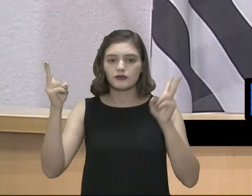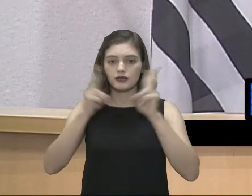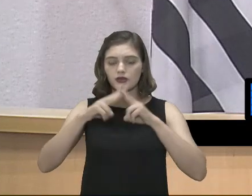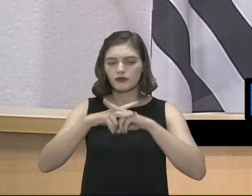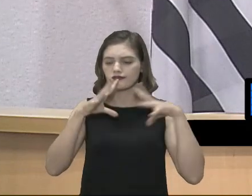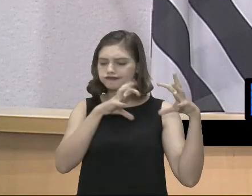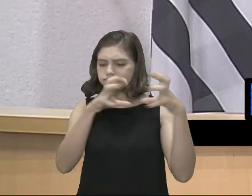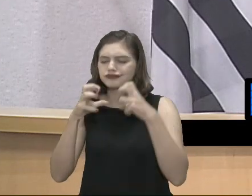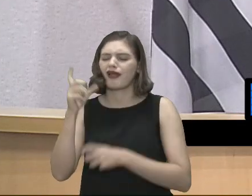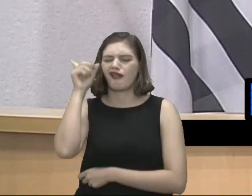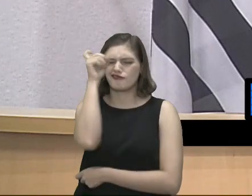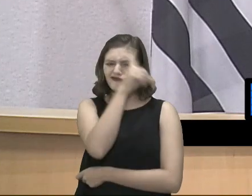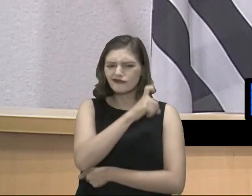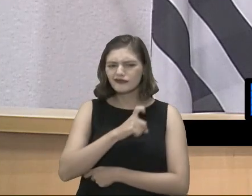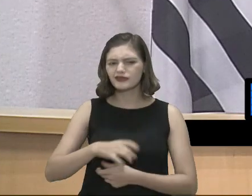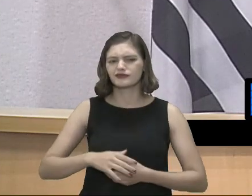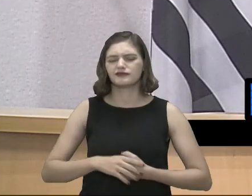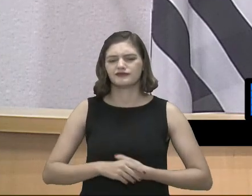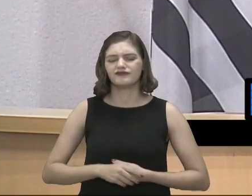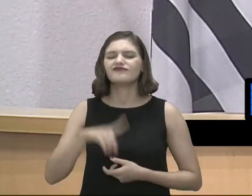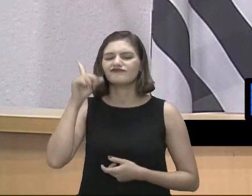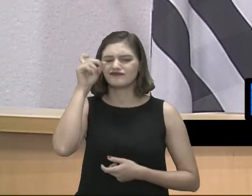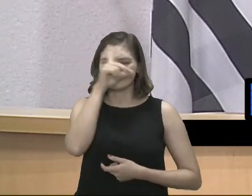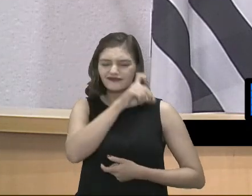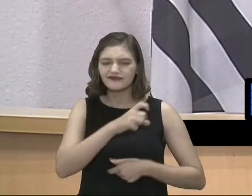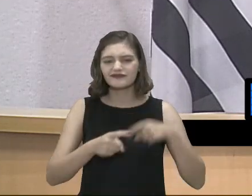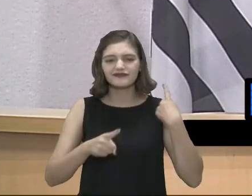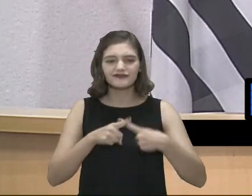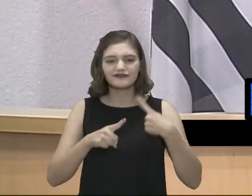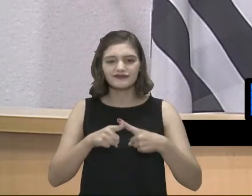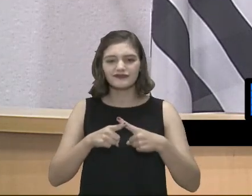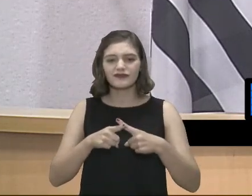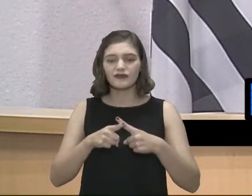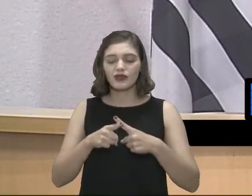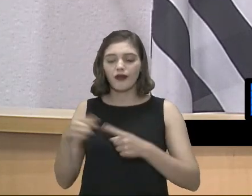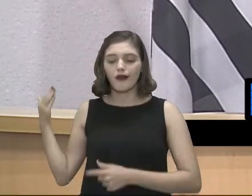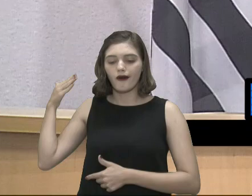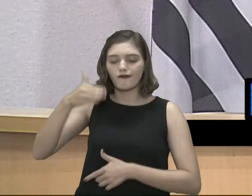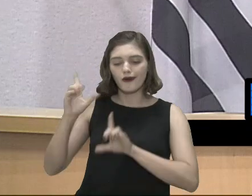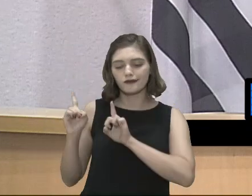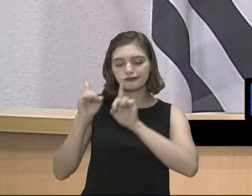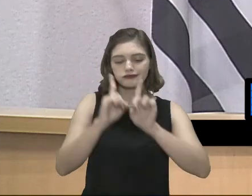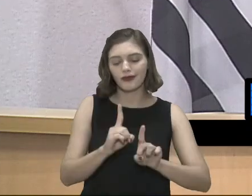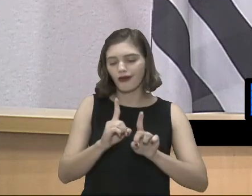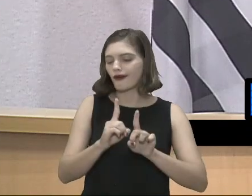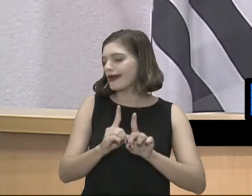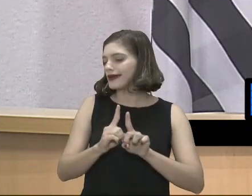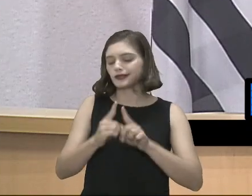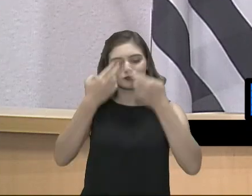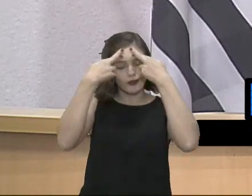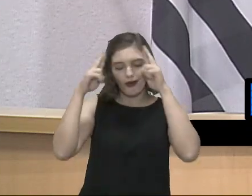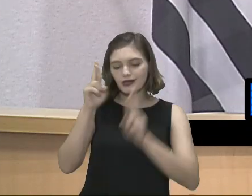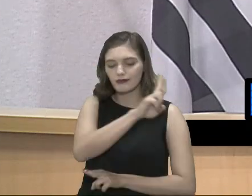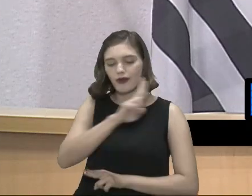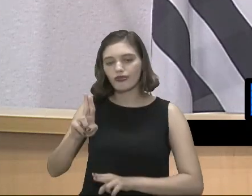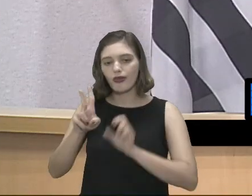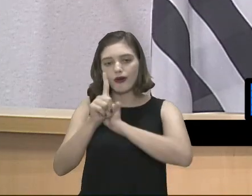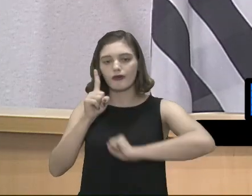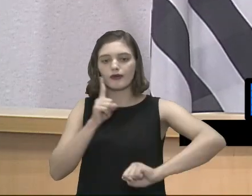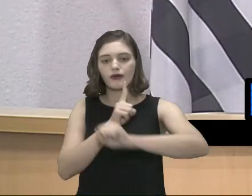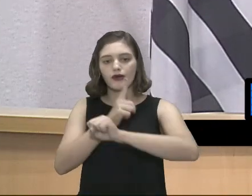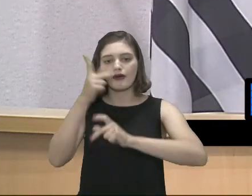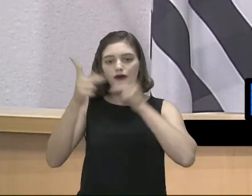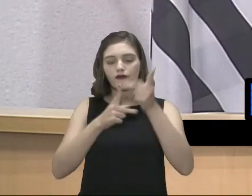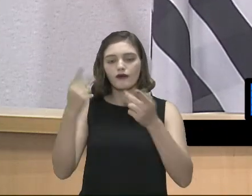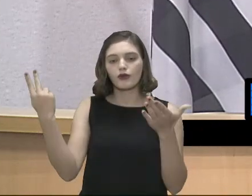É difícil. É difícil, porque leva fulano, eu não respeito o nome social. Vai chamar ciclana, ah, fulano de tal, nome